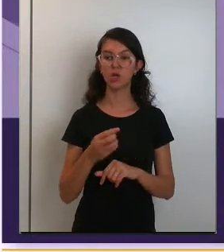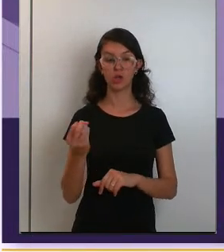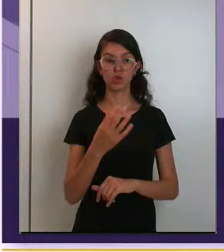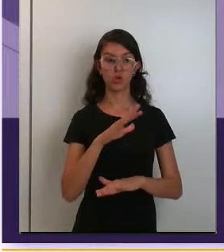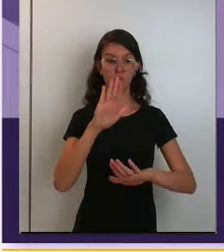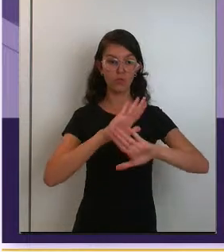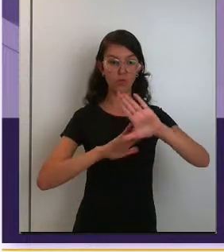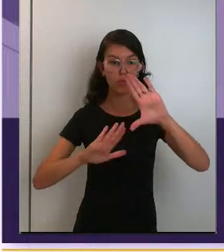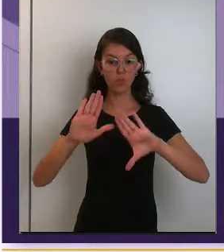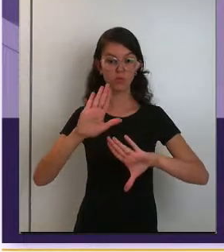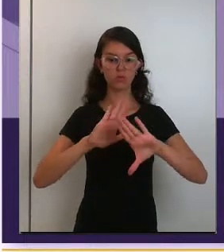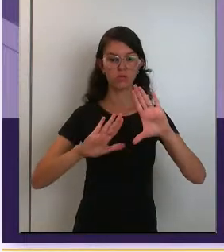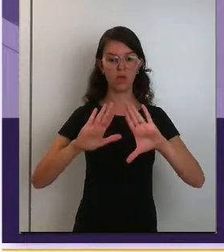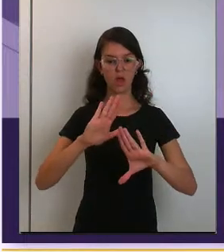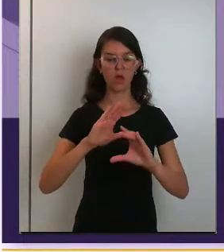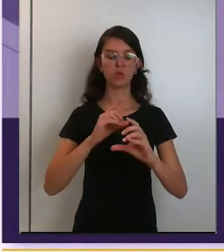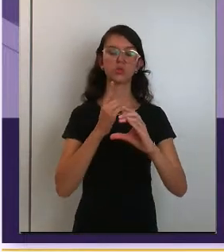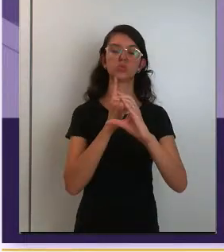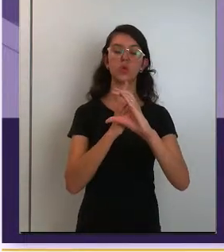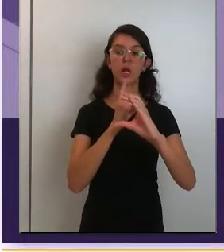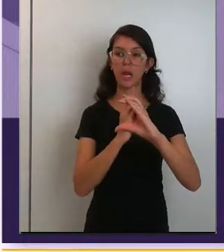seus clientes, dos seus